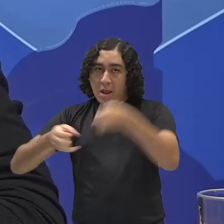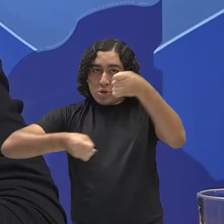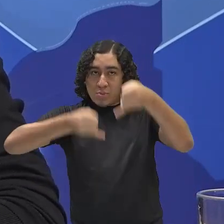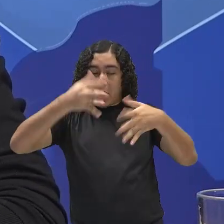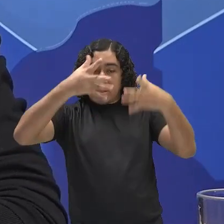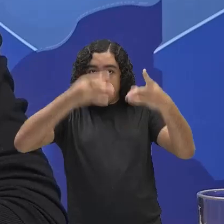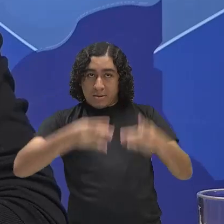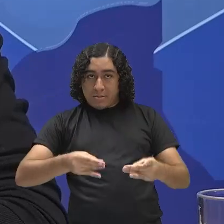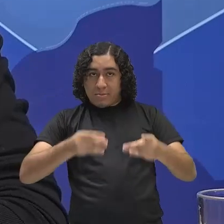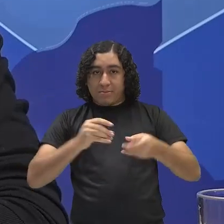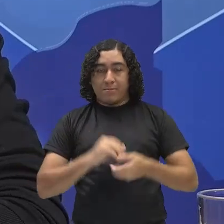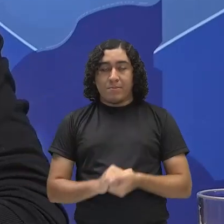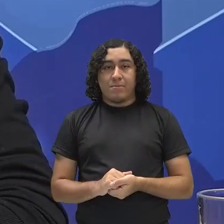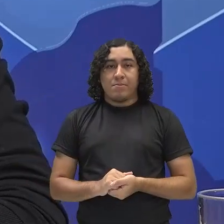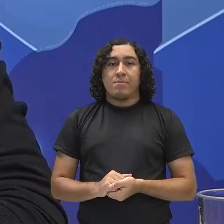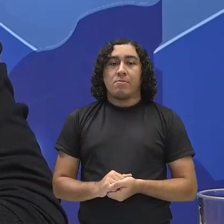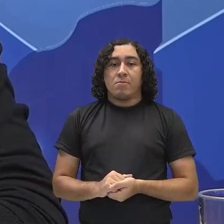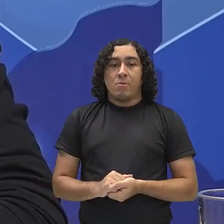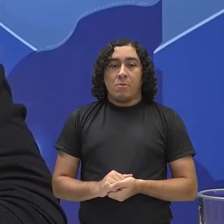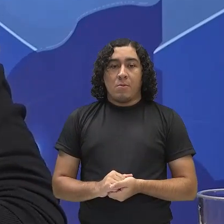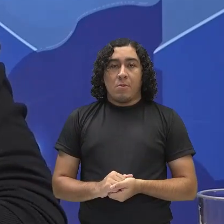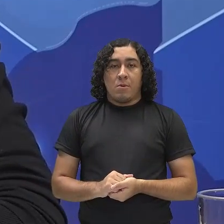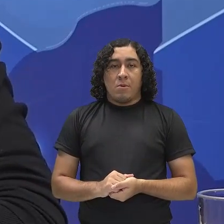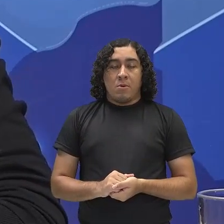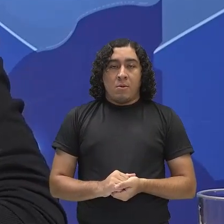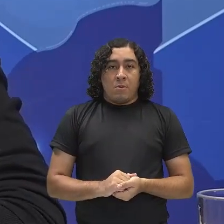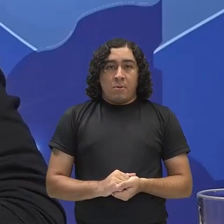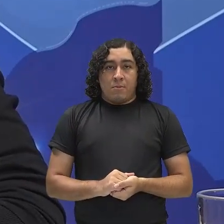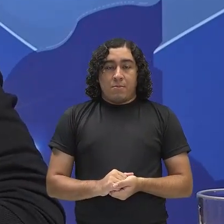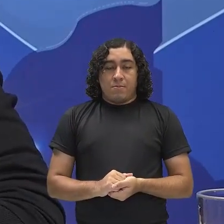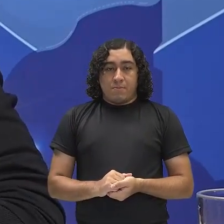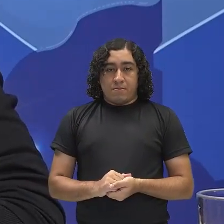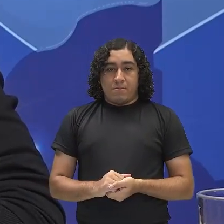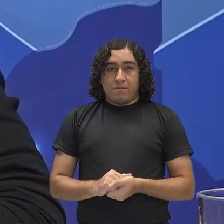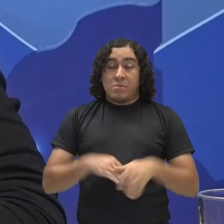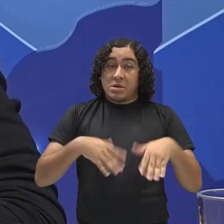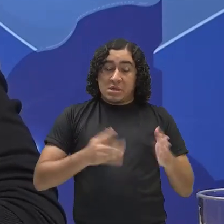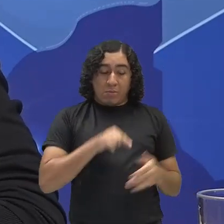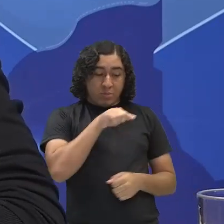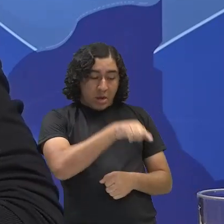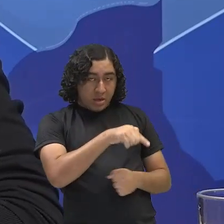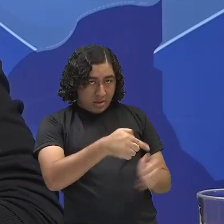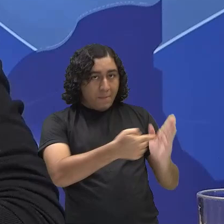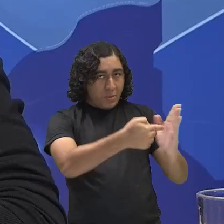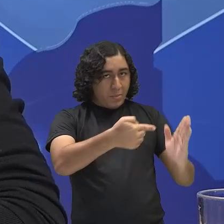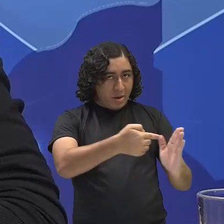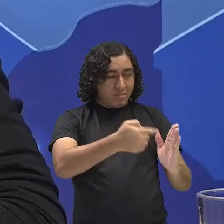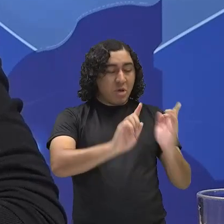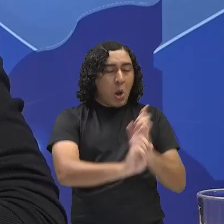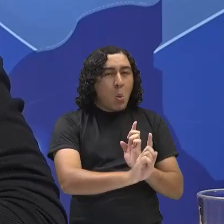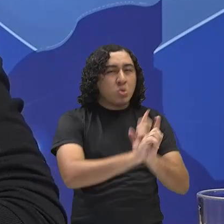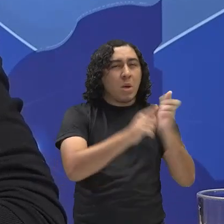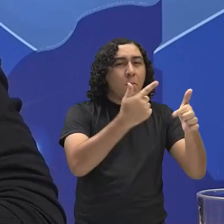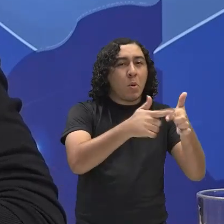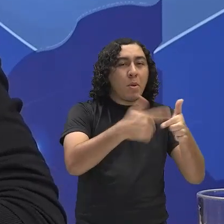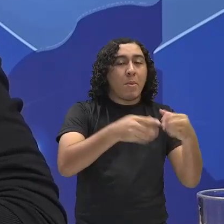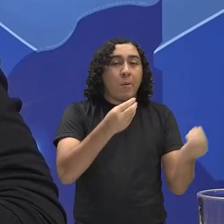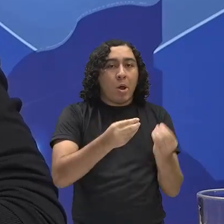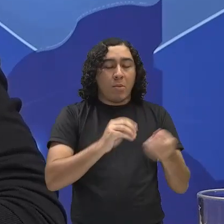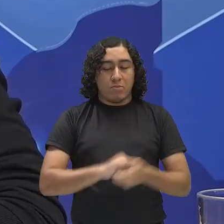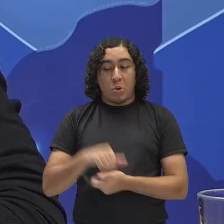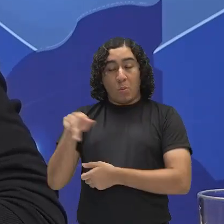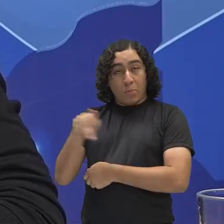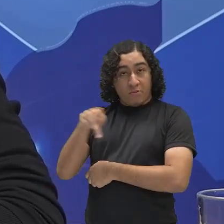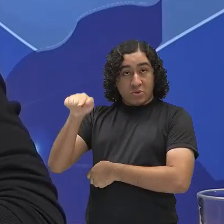porquê disso. Na primeira parte, que é identificar o problema, o professor ele vai relatar para a gente qual